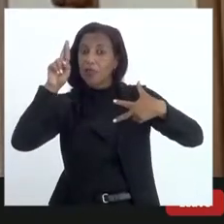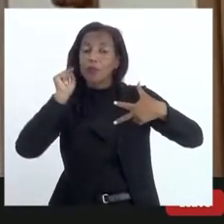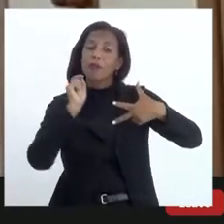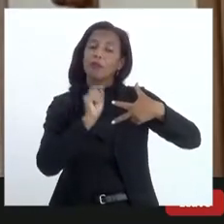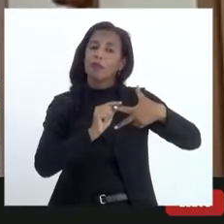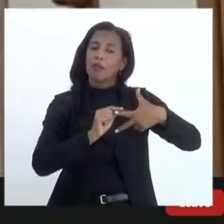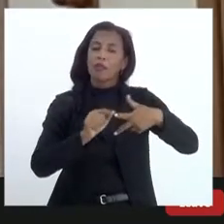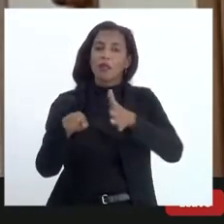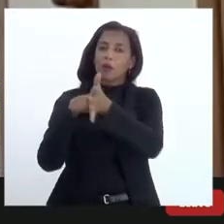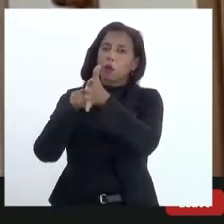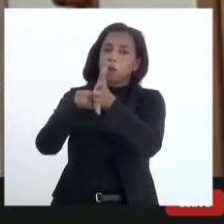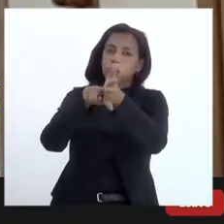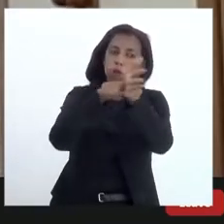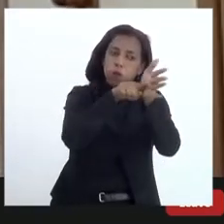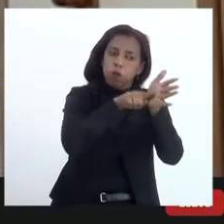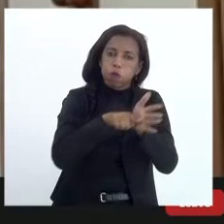dever